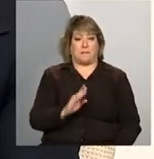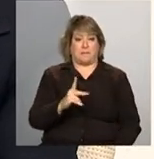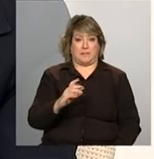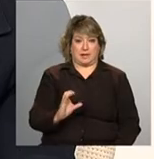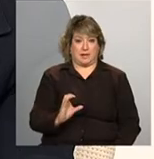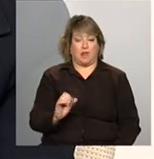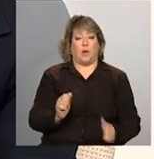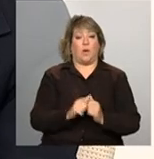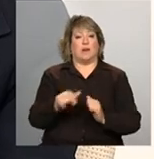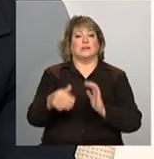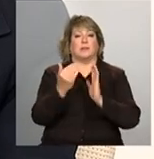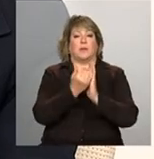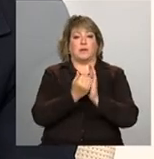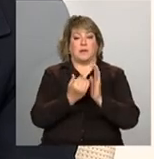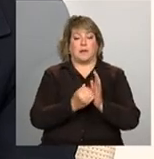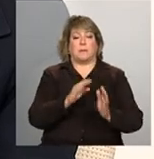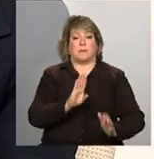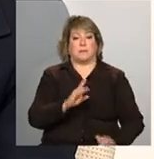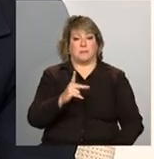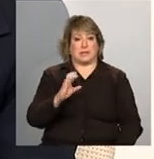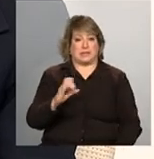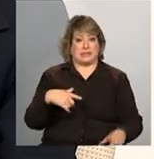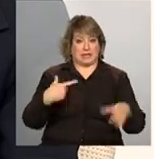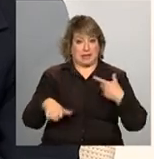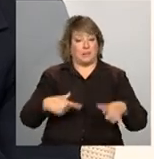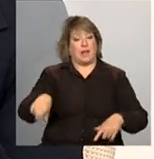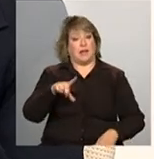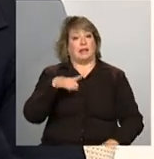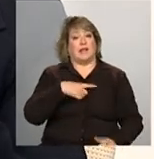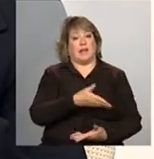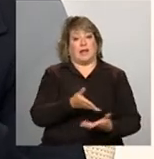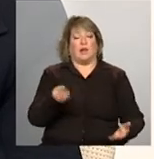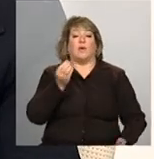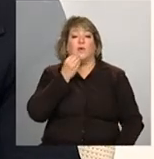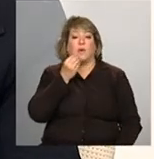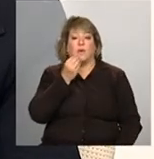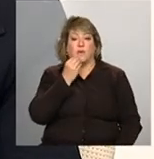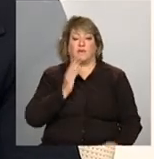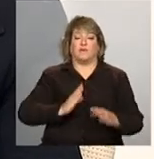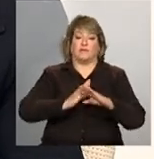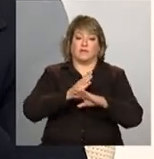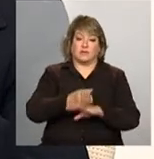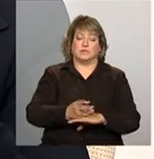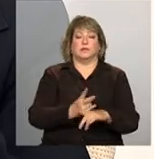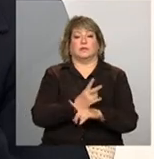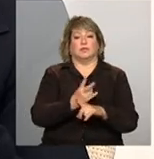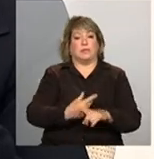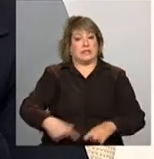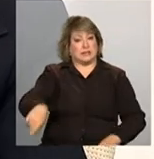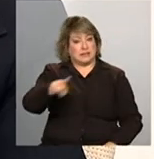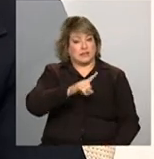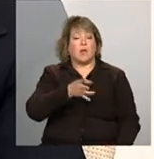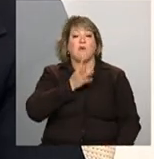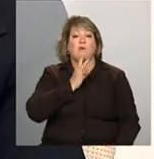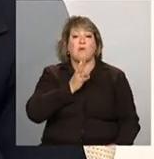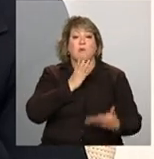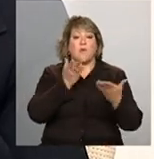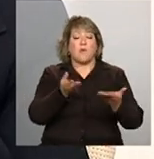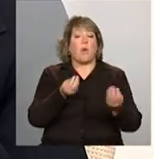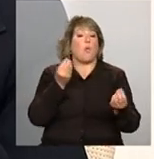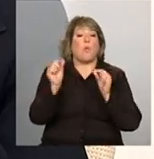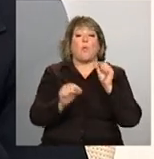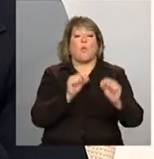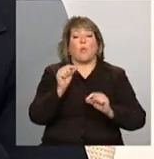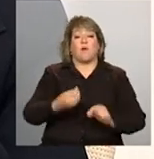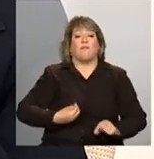BPC Trabalho, eles têm essa possibilidade, então, de ir em busca deles, conhecer a realidade